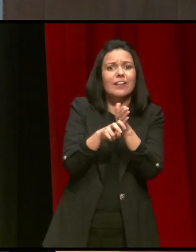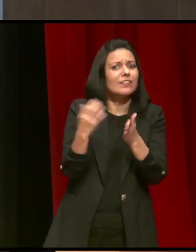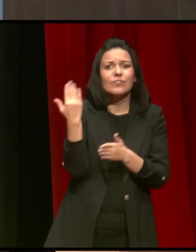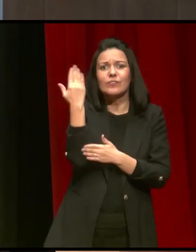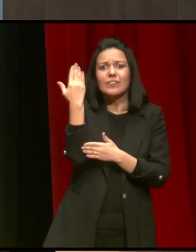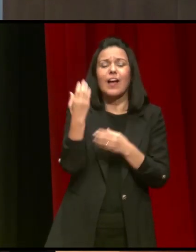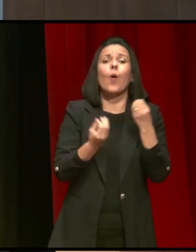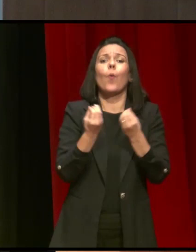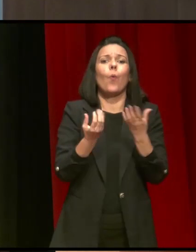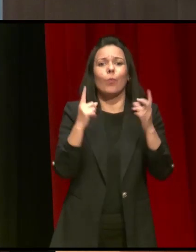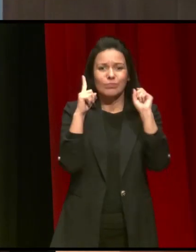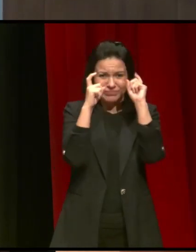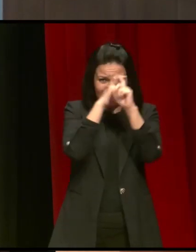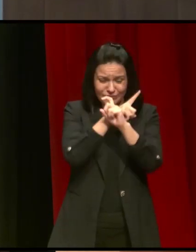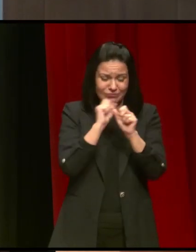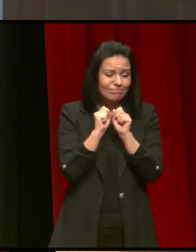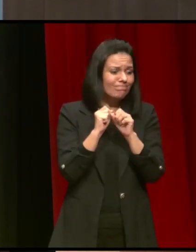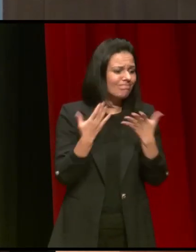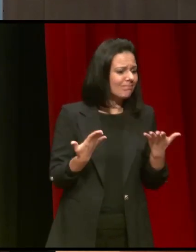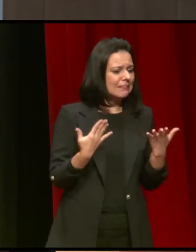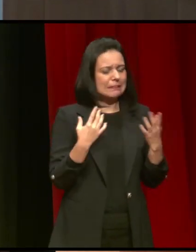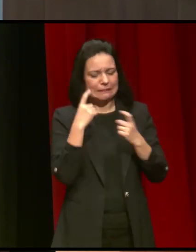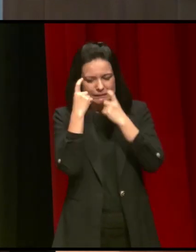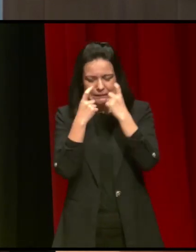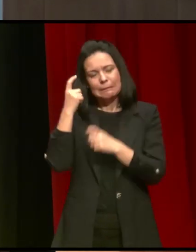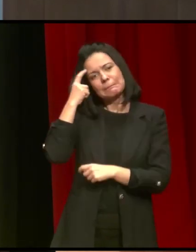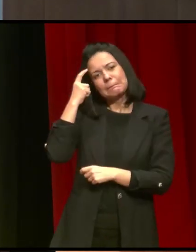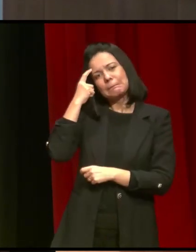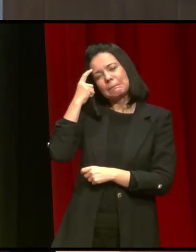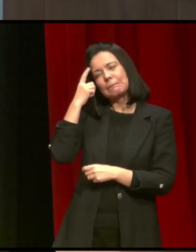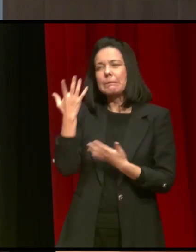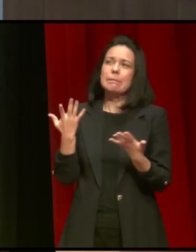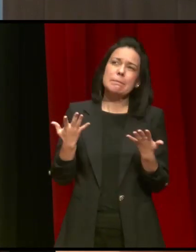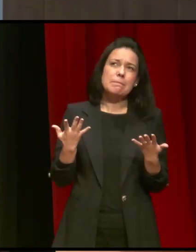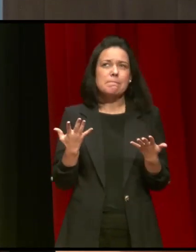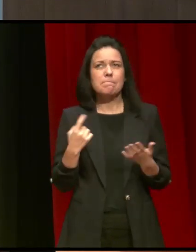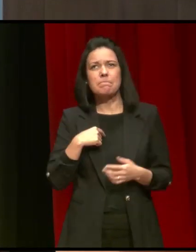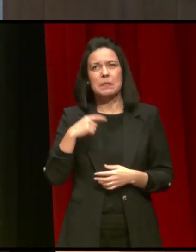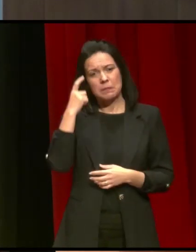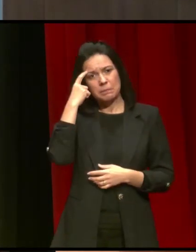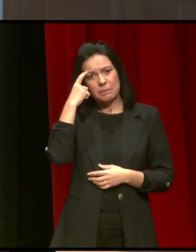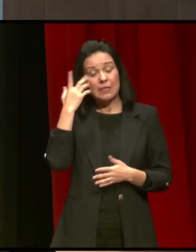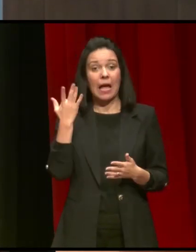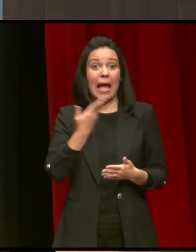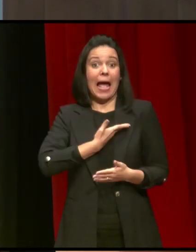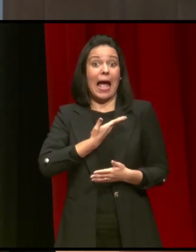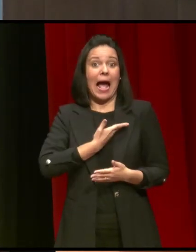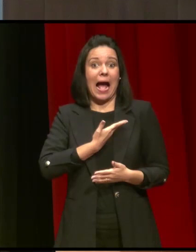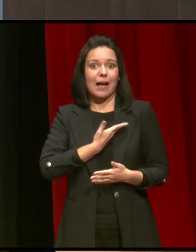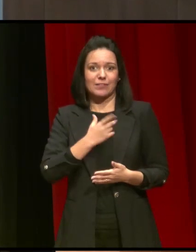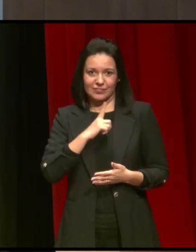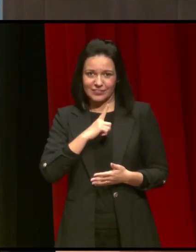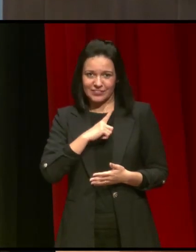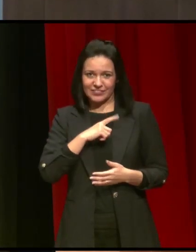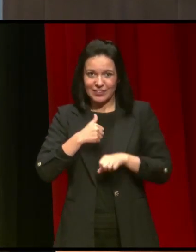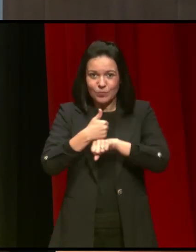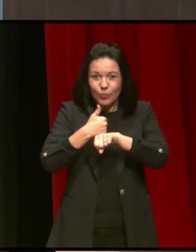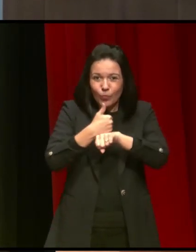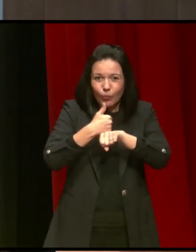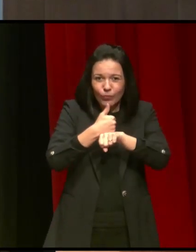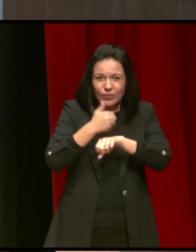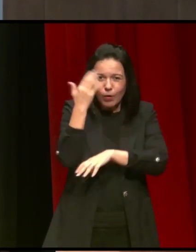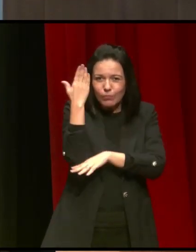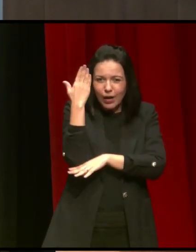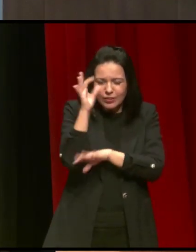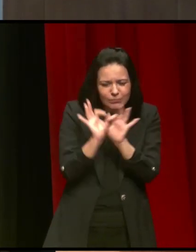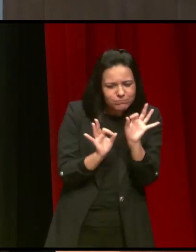senhor fica em casa. Como é que vamos fazer isso, né? E aí ele era meio marceneiro, rapaz. Ele tinha uma banca de marcenaria. E